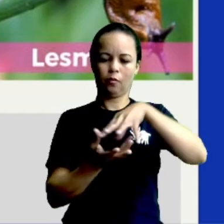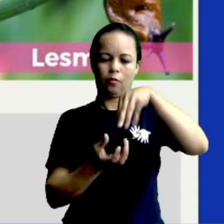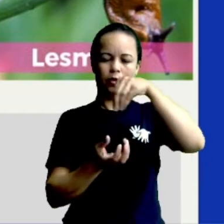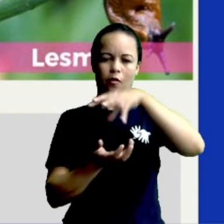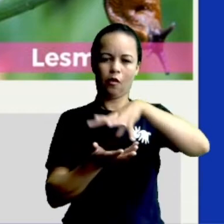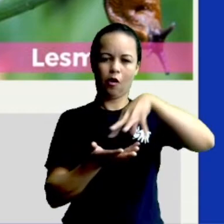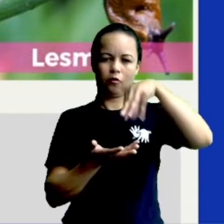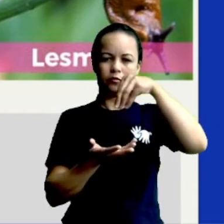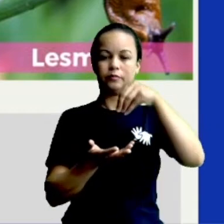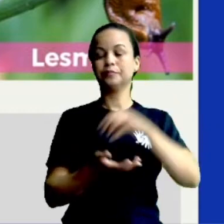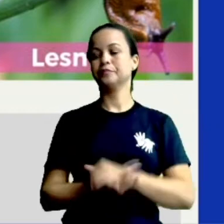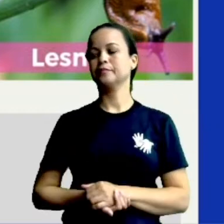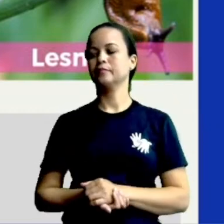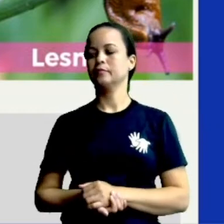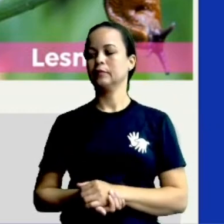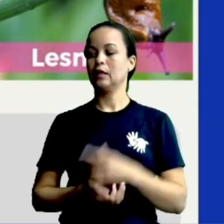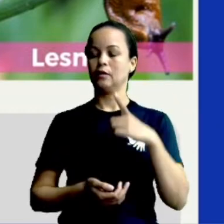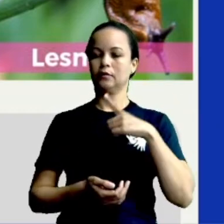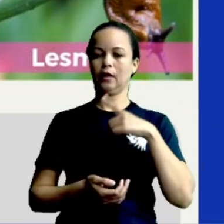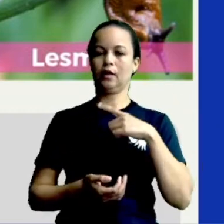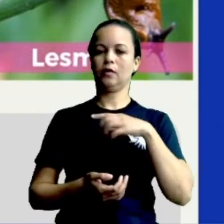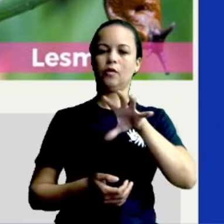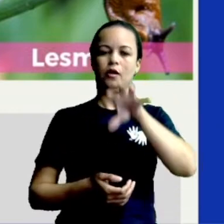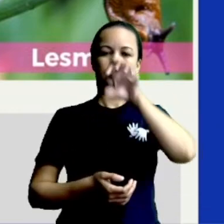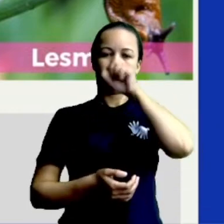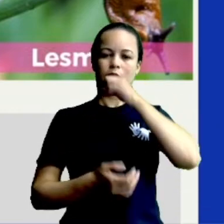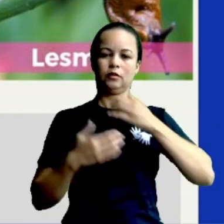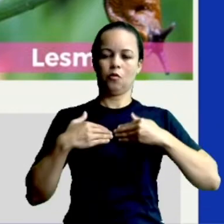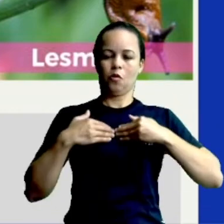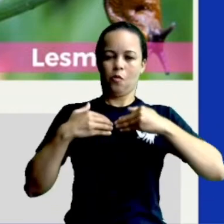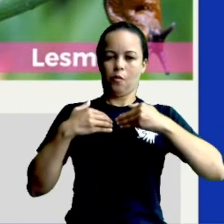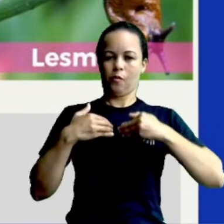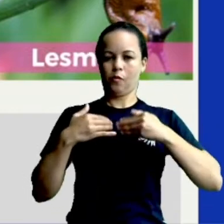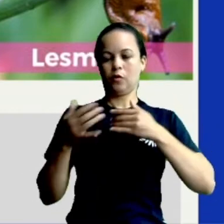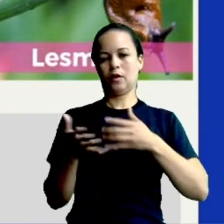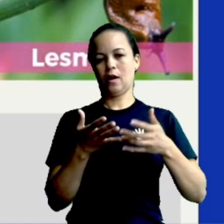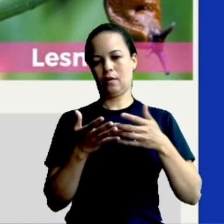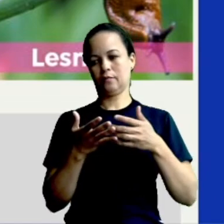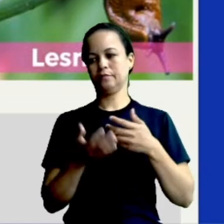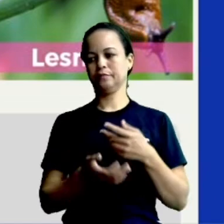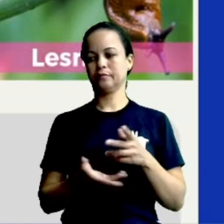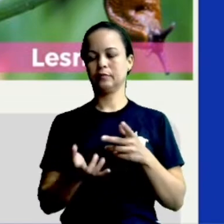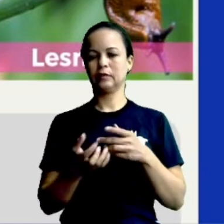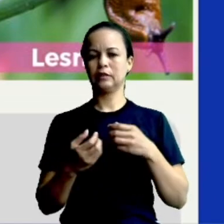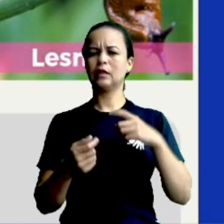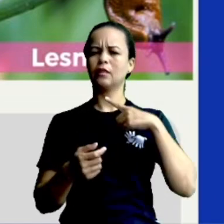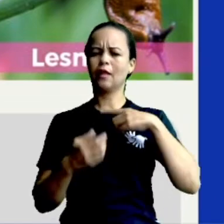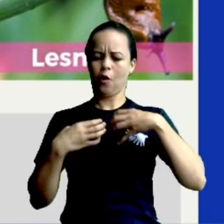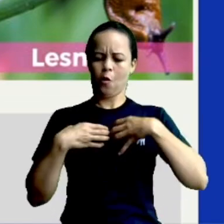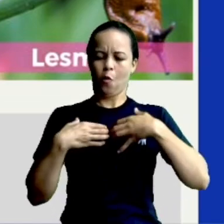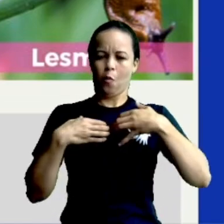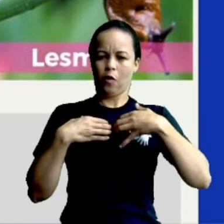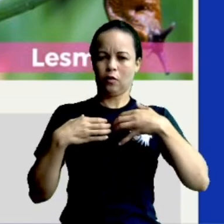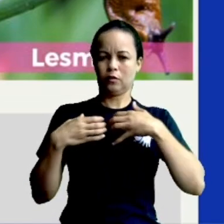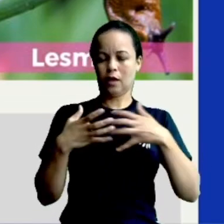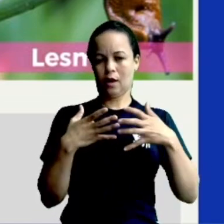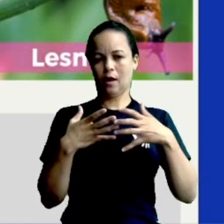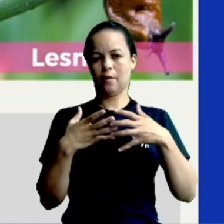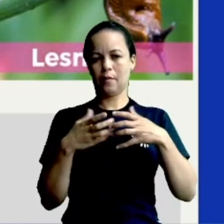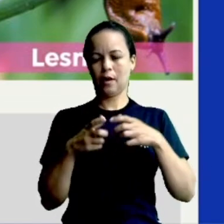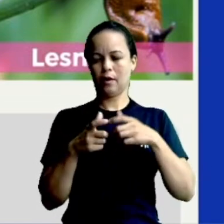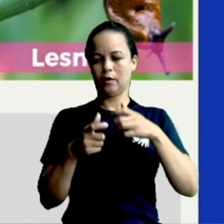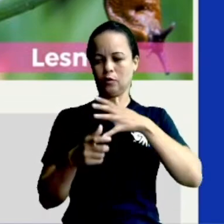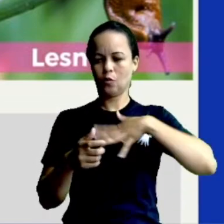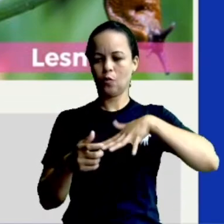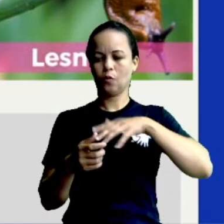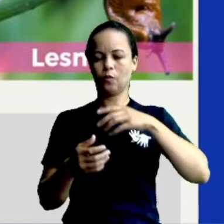Eles possuem uma respiração pulmonar para os terrestres, um pulmão bem rudimentar, uma